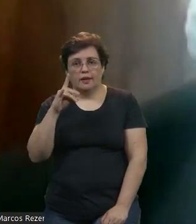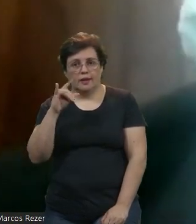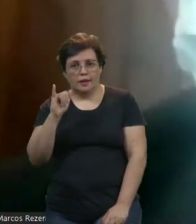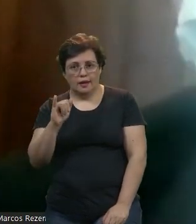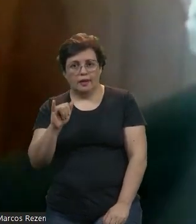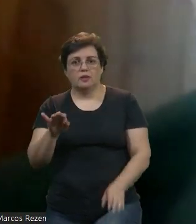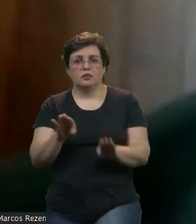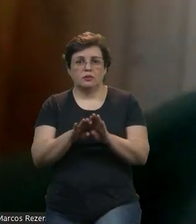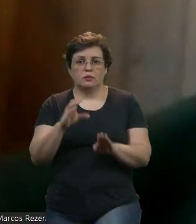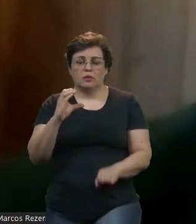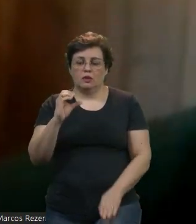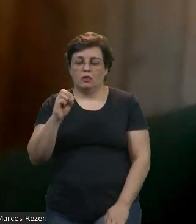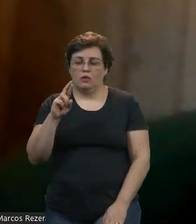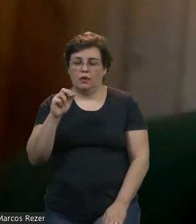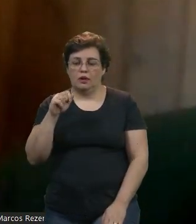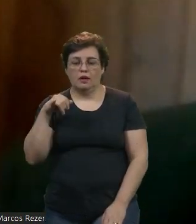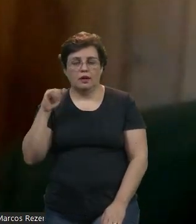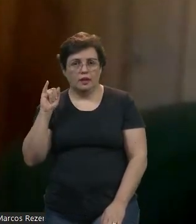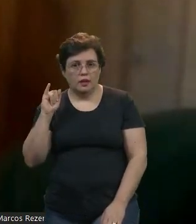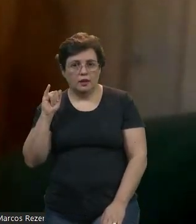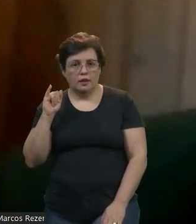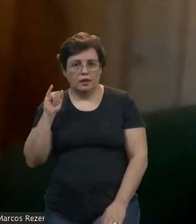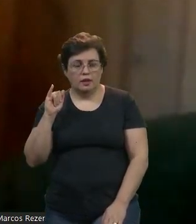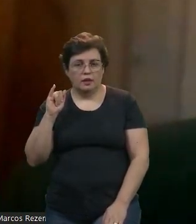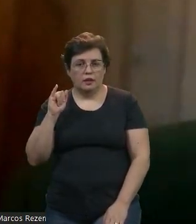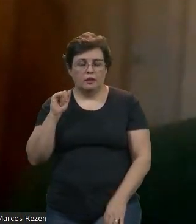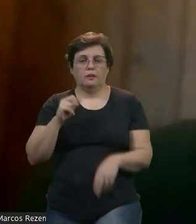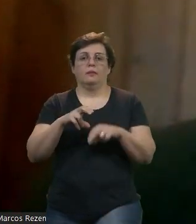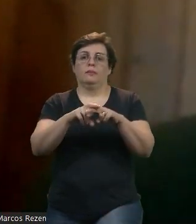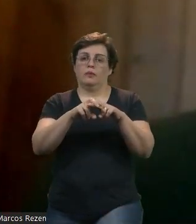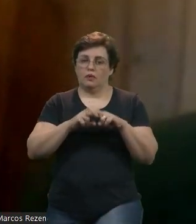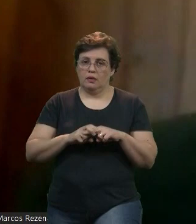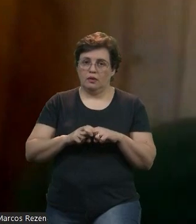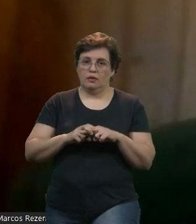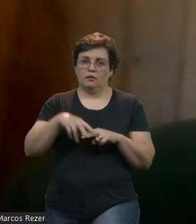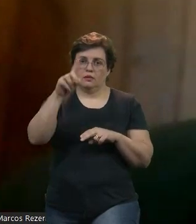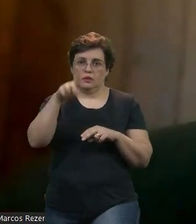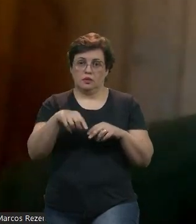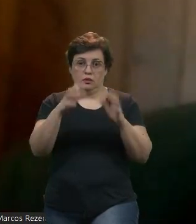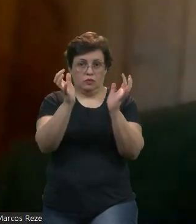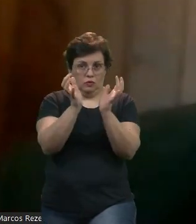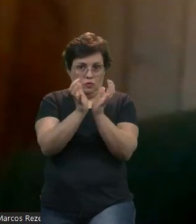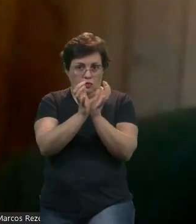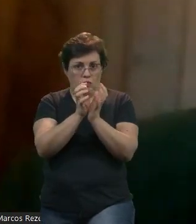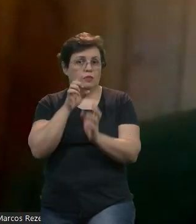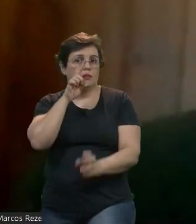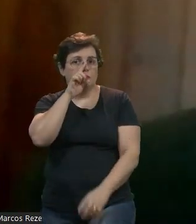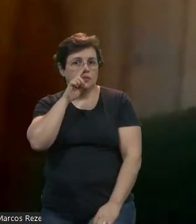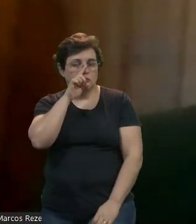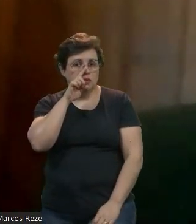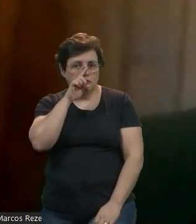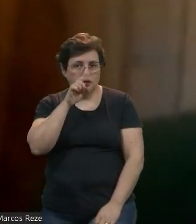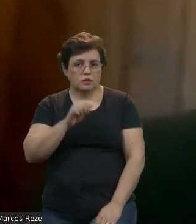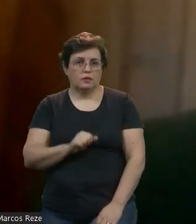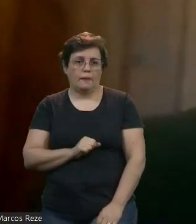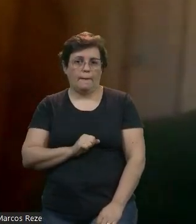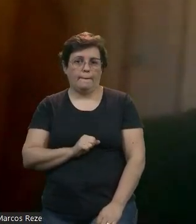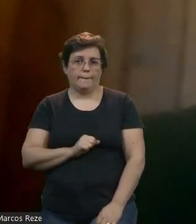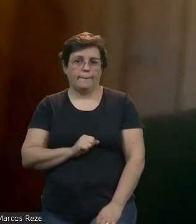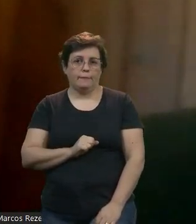Coraini, remotamente em função de estarem compondo o grupo de risco. Esse é o cerne do requerimento.